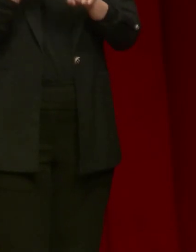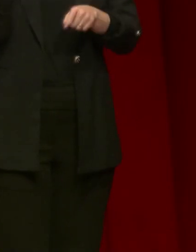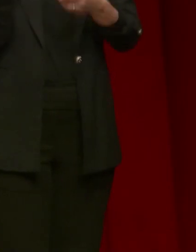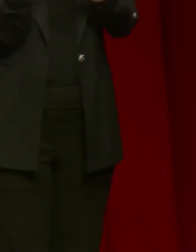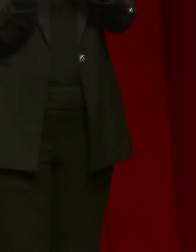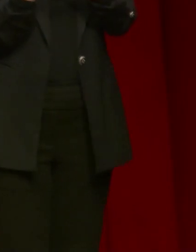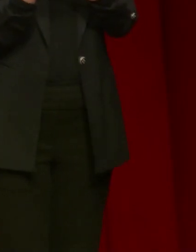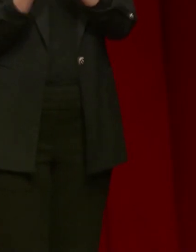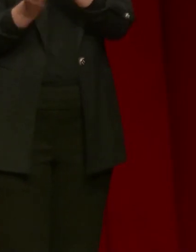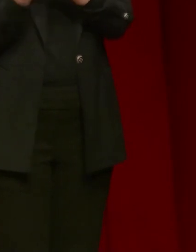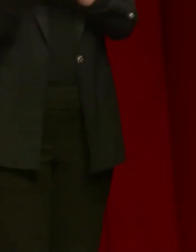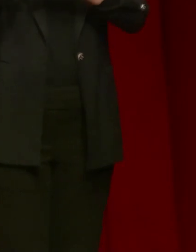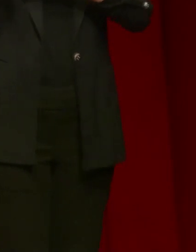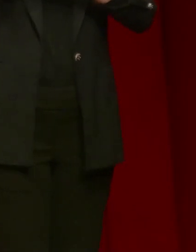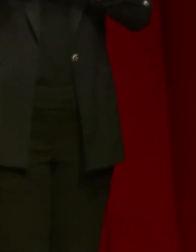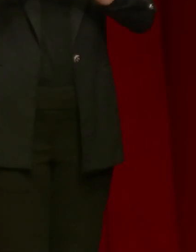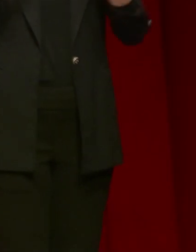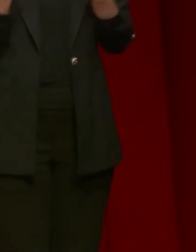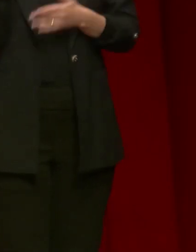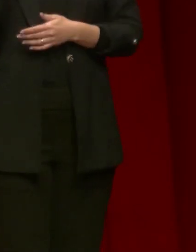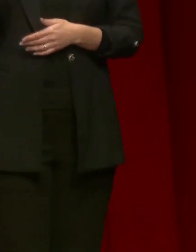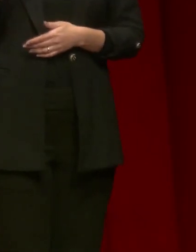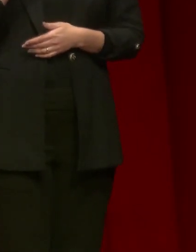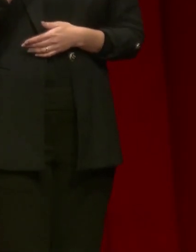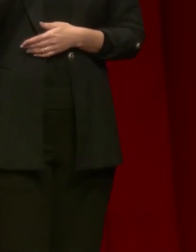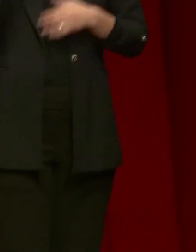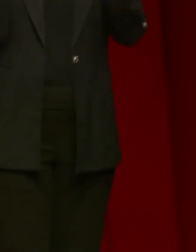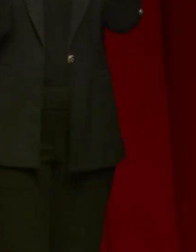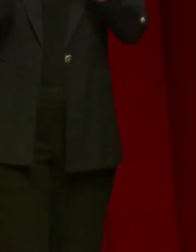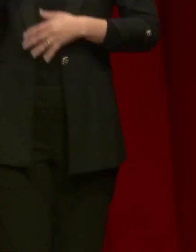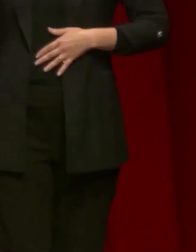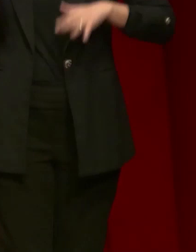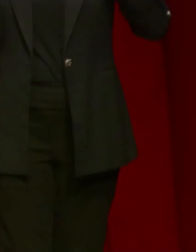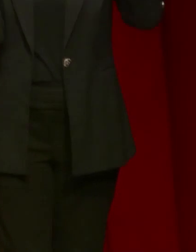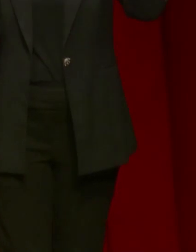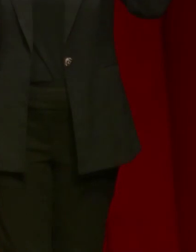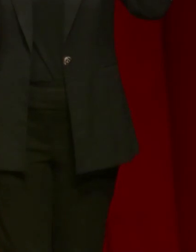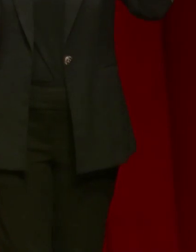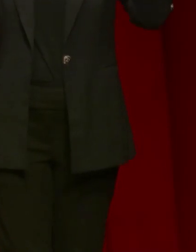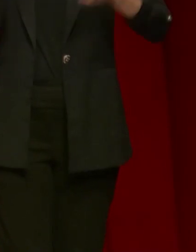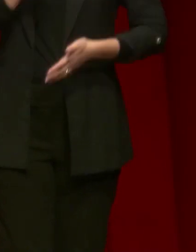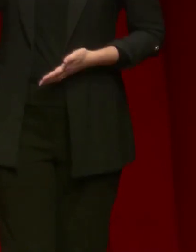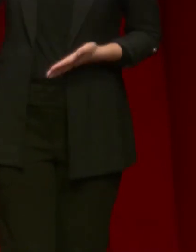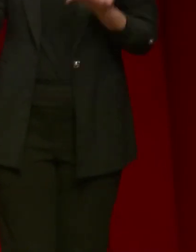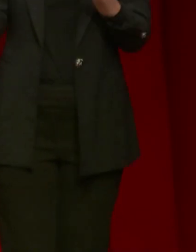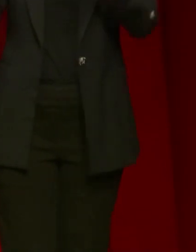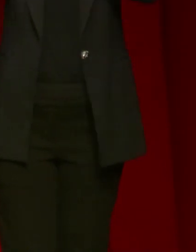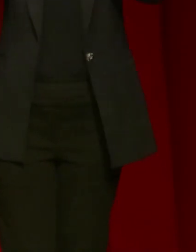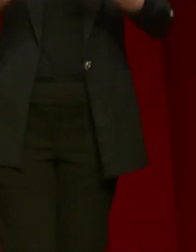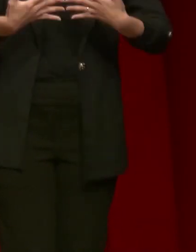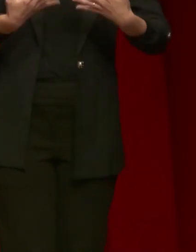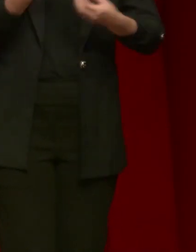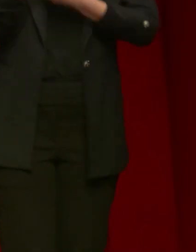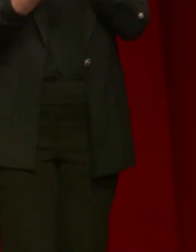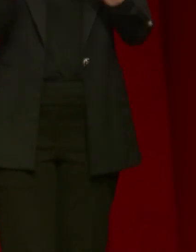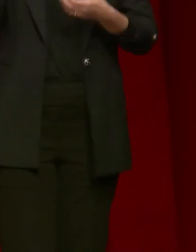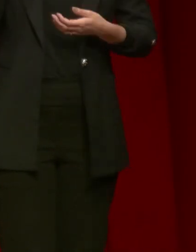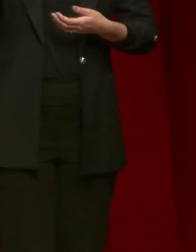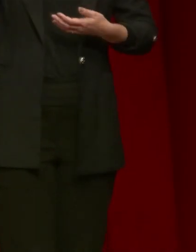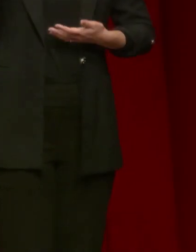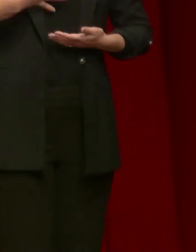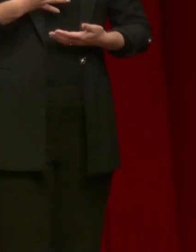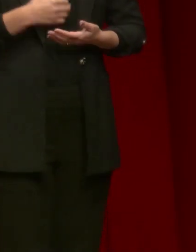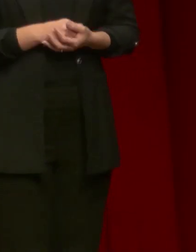com alegria o professor Carlos Eduardo Ferrari, mais uma vez. Professor, faz a sua descrição, por favor.